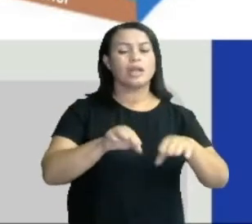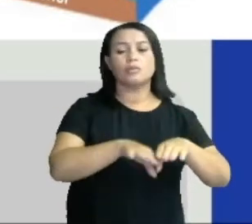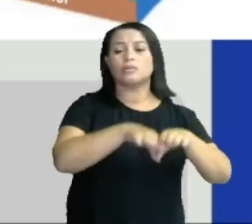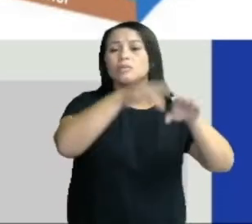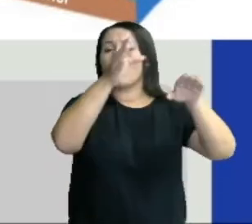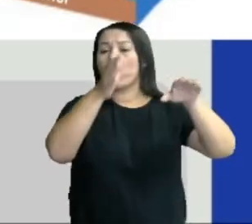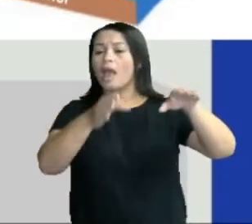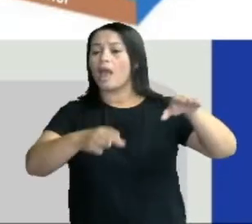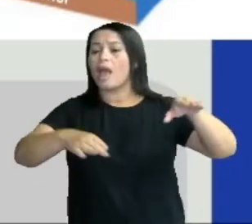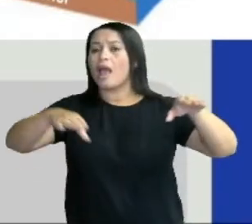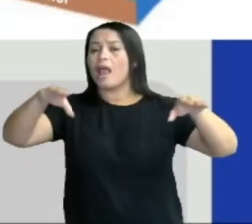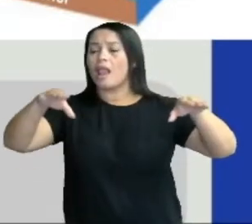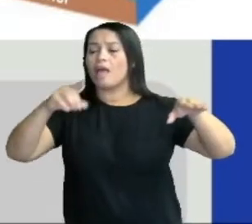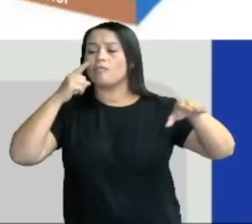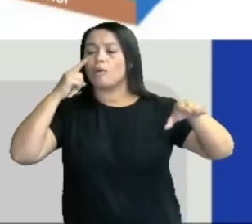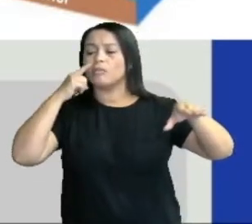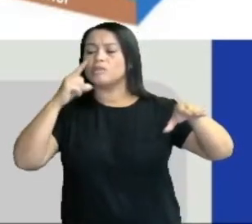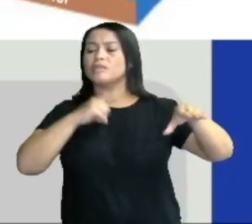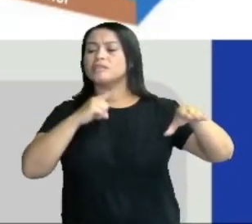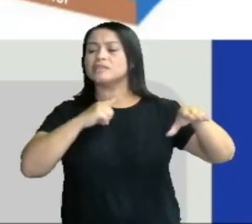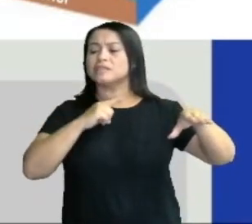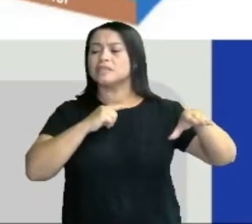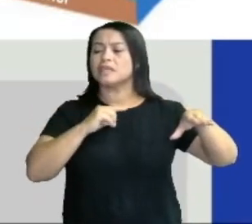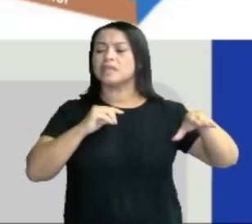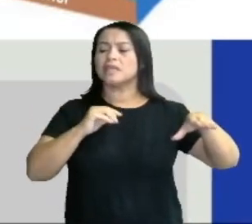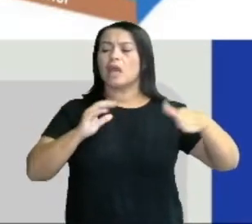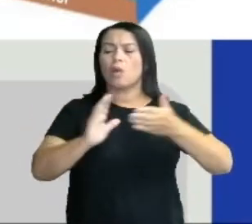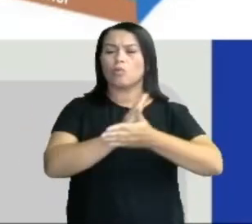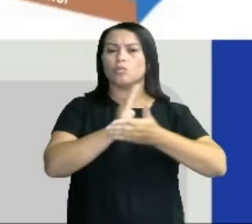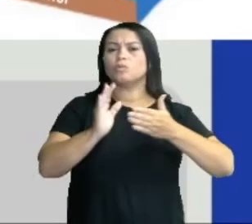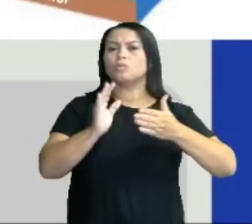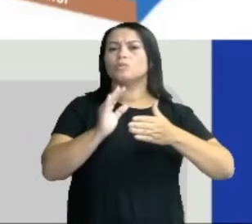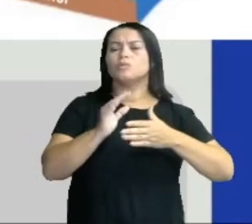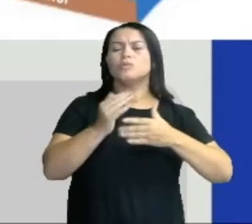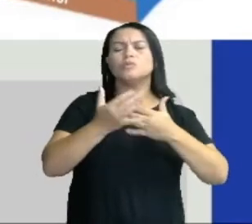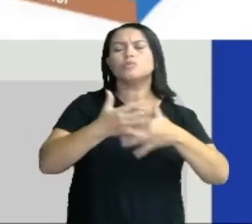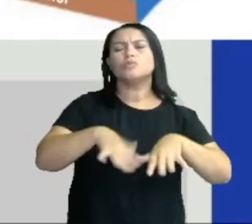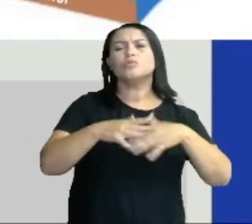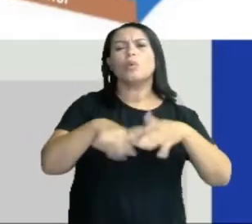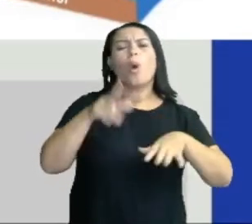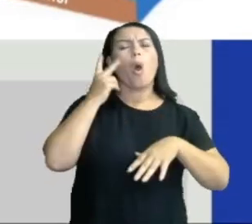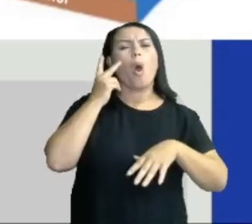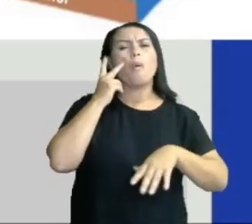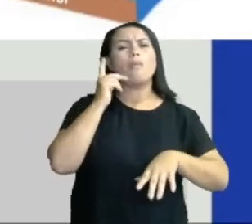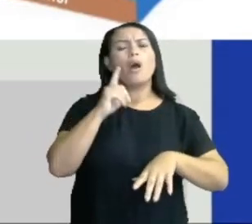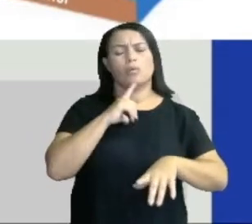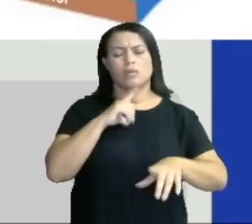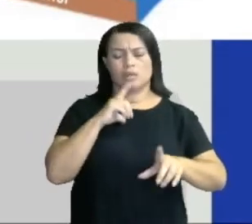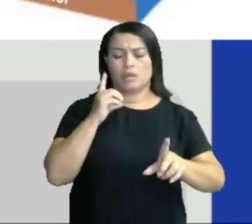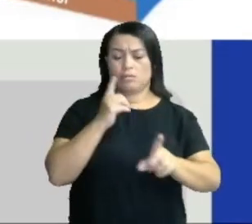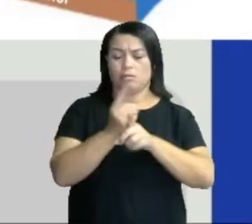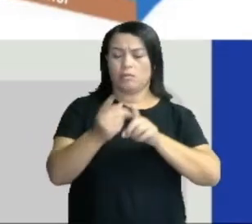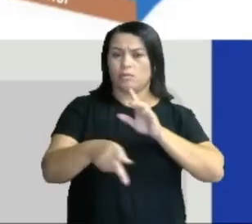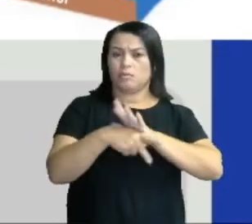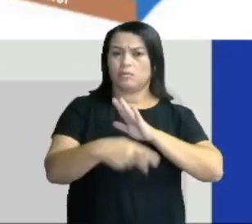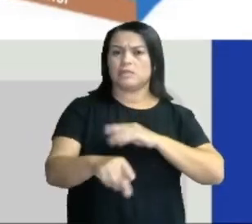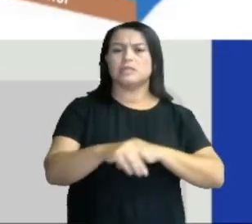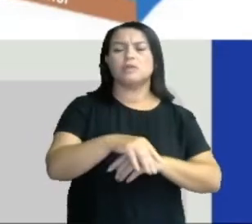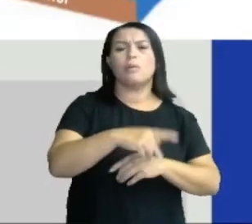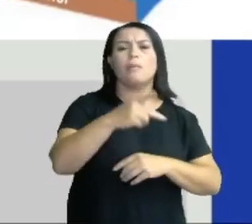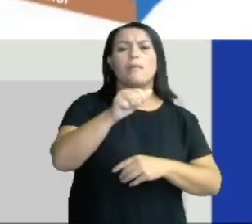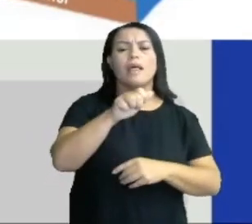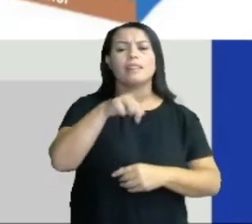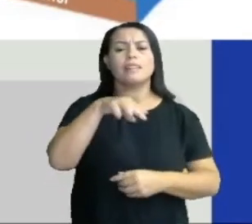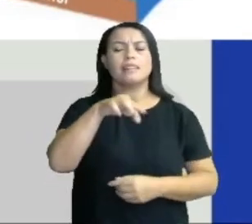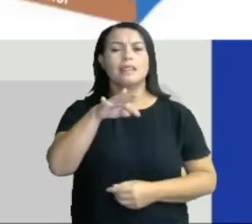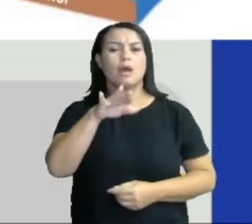Né? Então, na primeira imagem a gente tem aqui algumas feições de relevo muito comuns, né? Encontradas inclusive no Brasil, né? Planaltos,